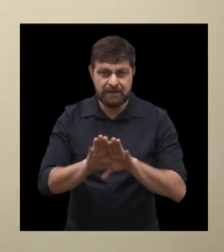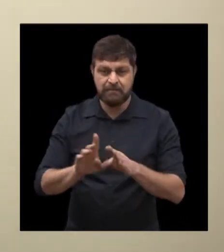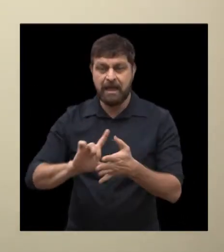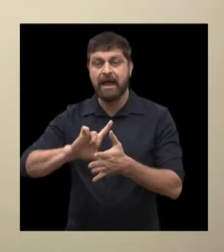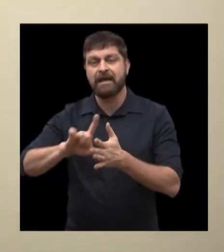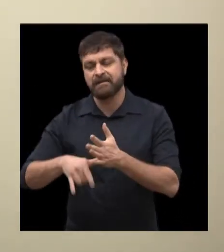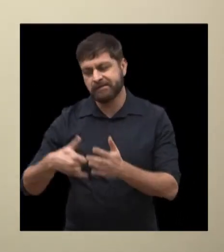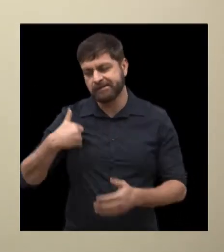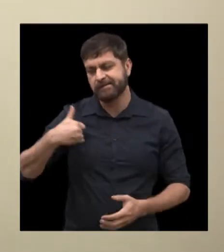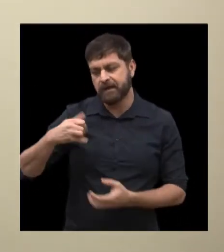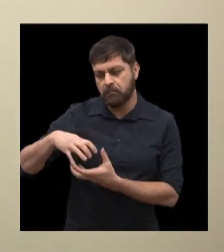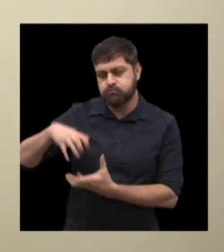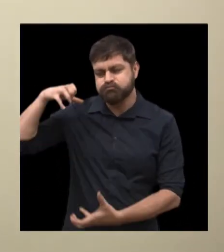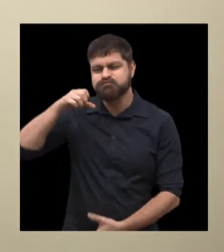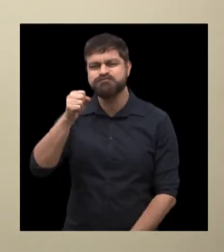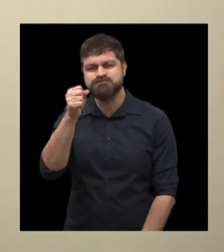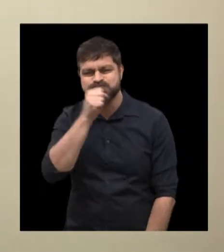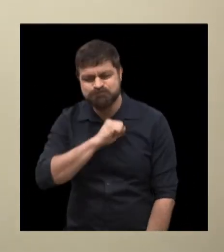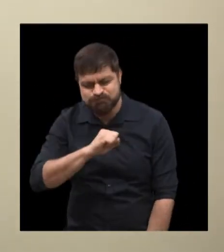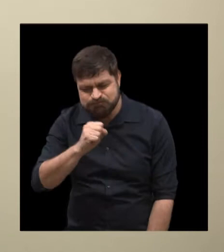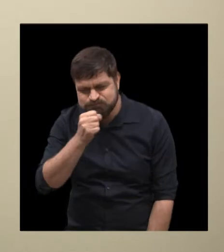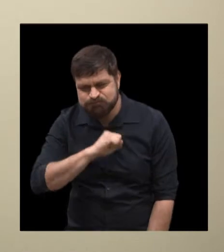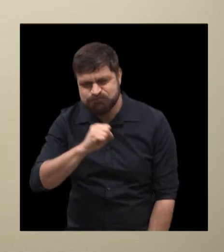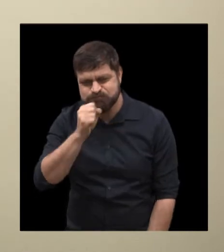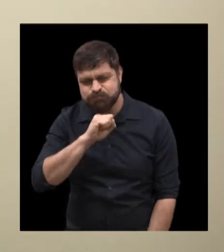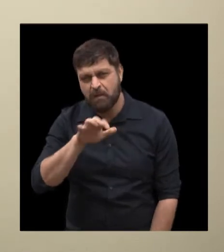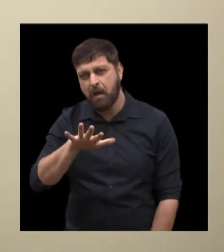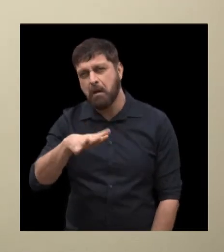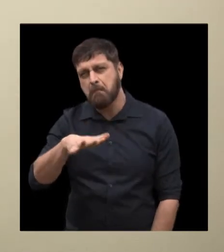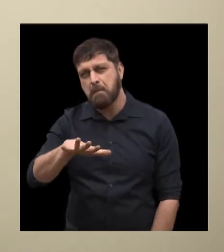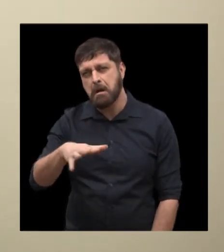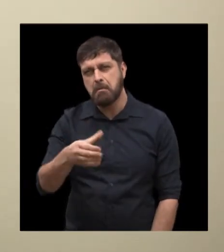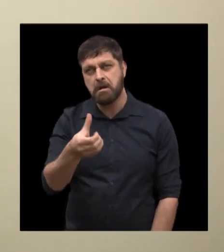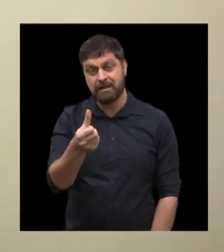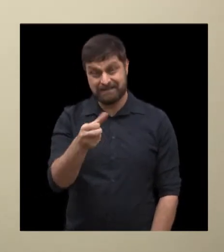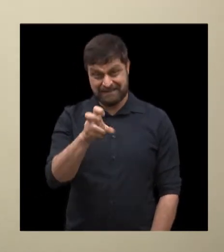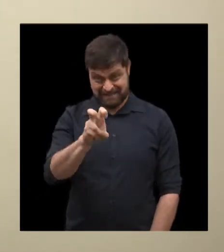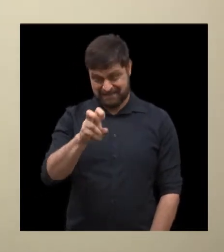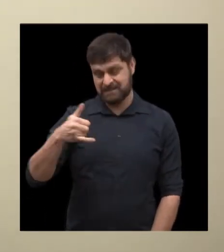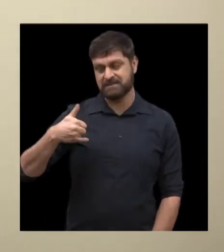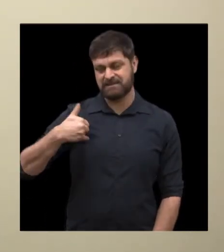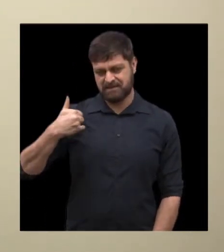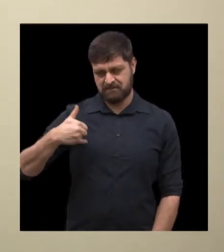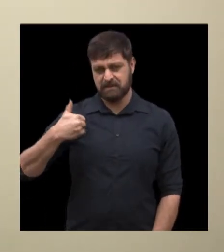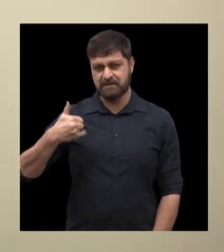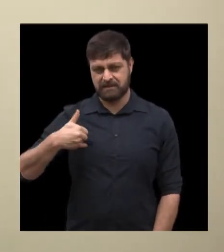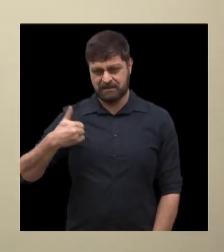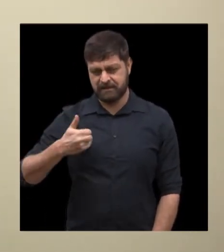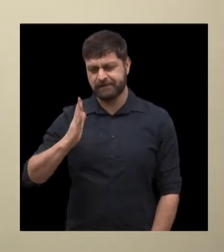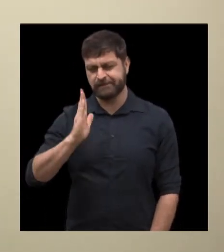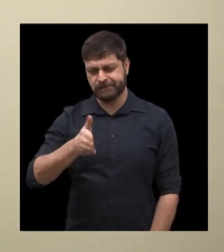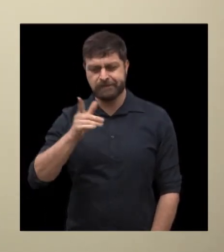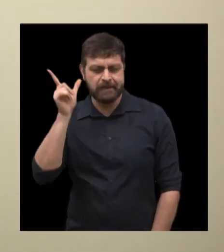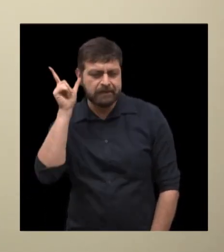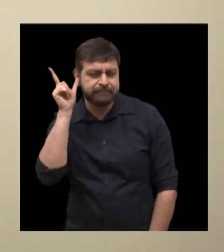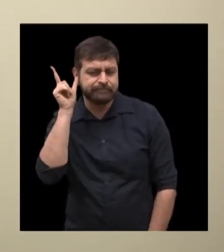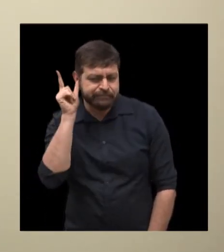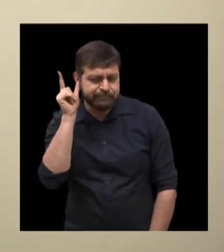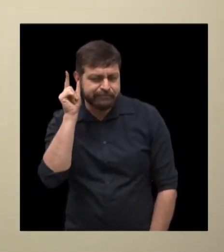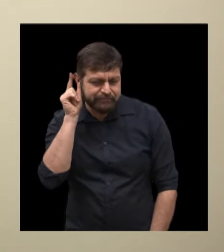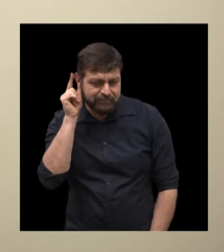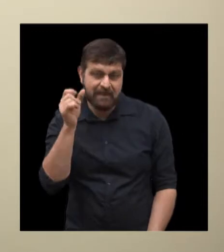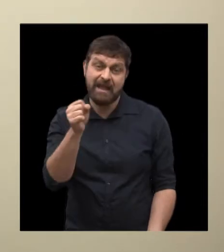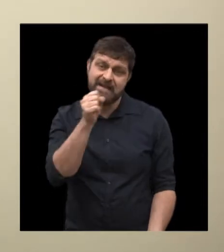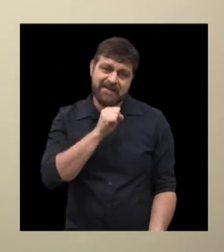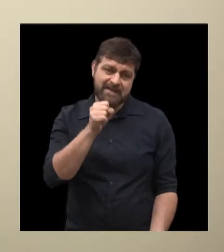mais idosa, quando a pessoa entra em torno dos 65 anos de idade e começa a ter o